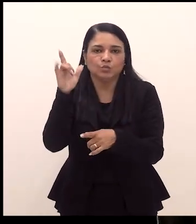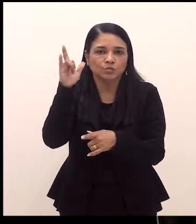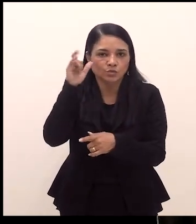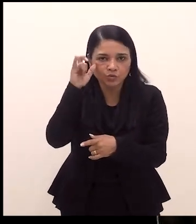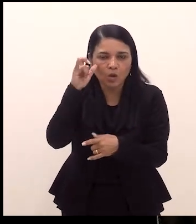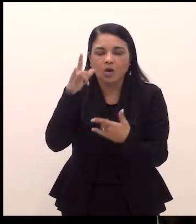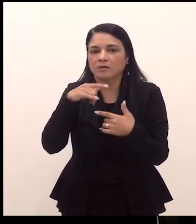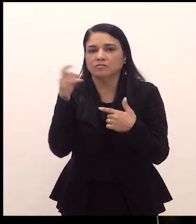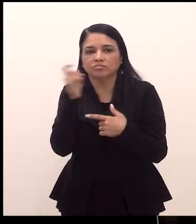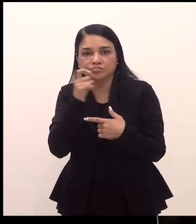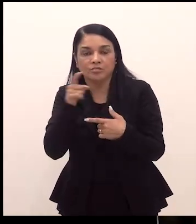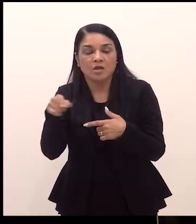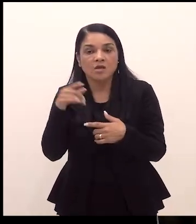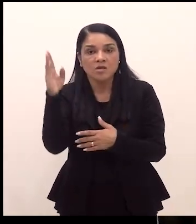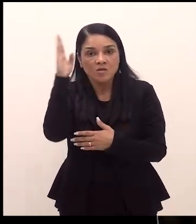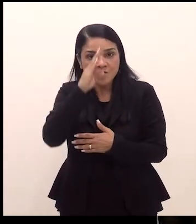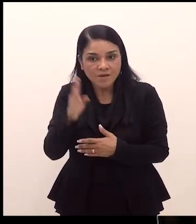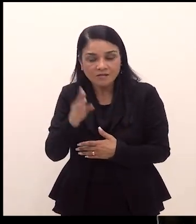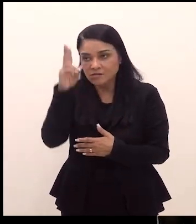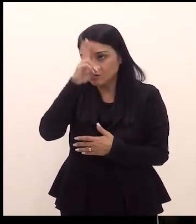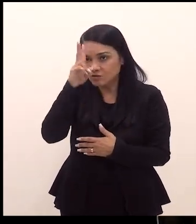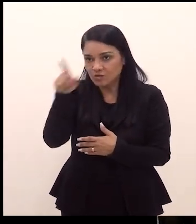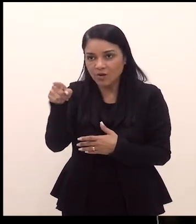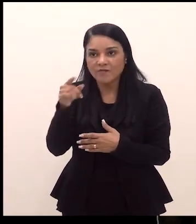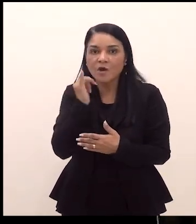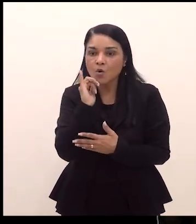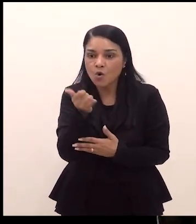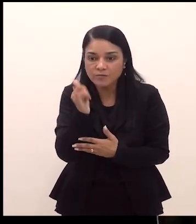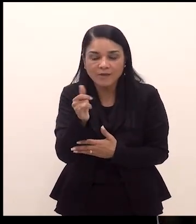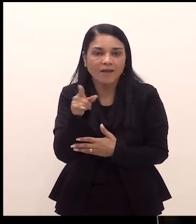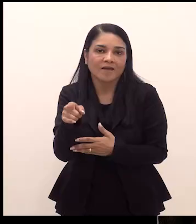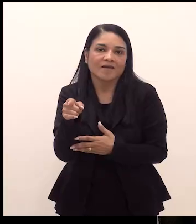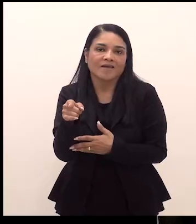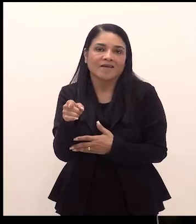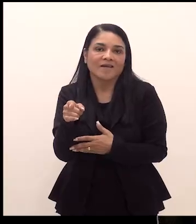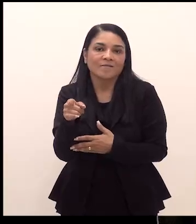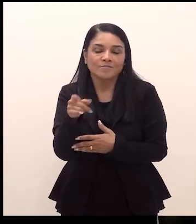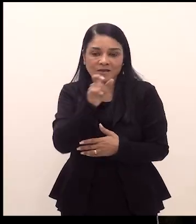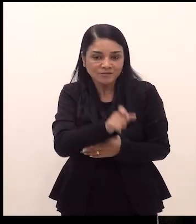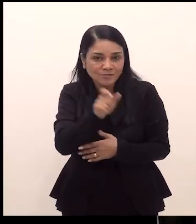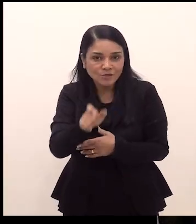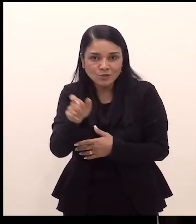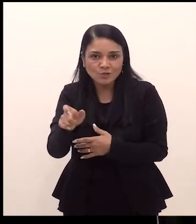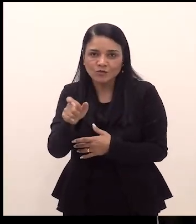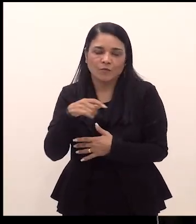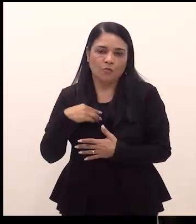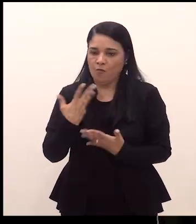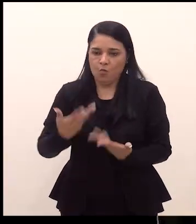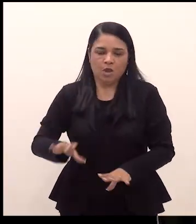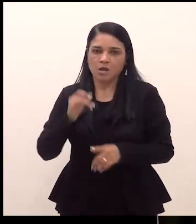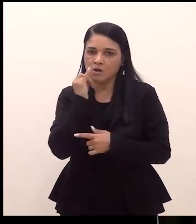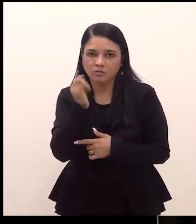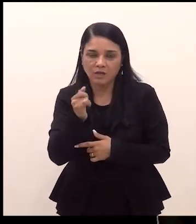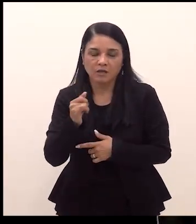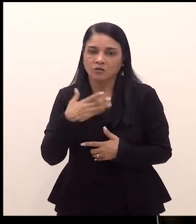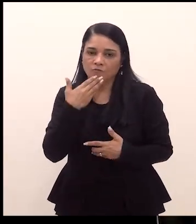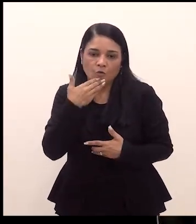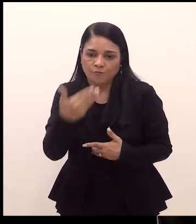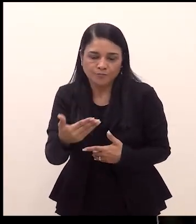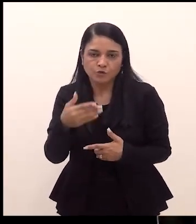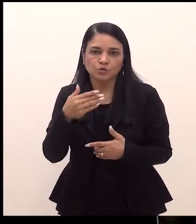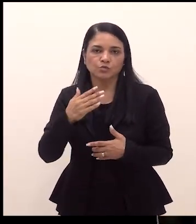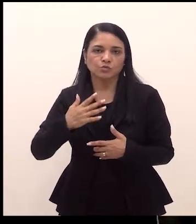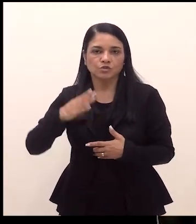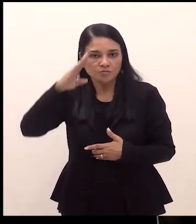perder. Uhum. E a história do Brasil, ela vai ser recontada por Sim. esses atores que vão negar o acontecimento, Sim. vão dizer que não houve tentativa